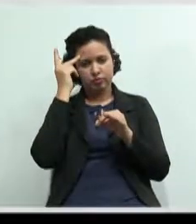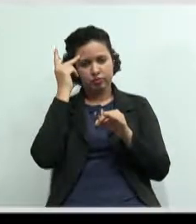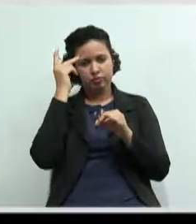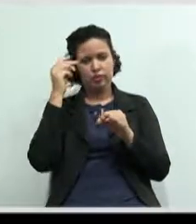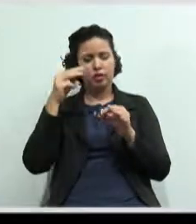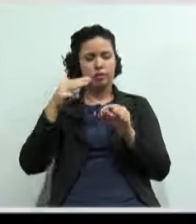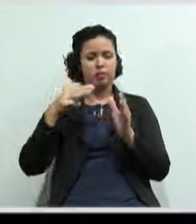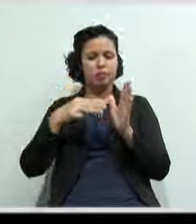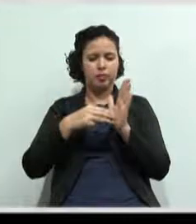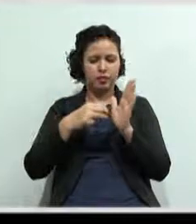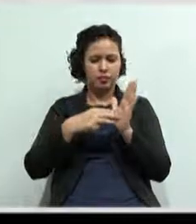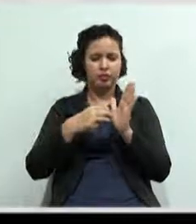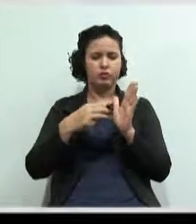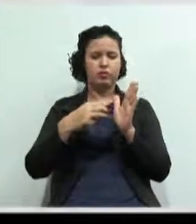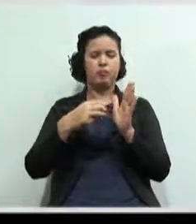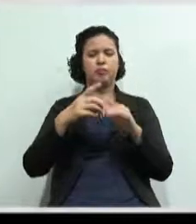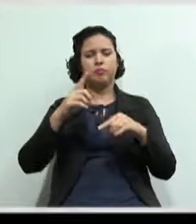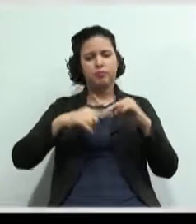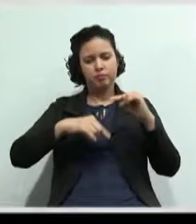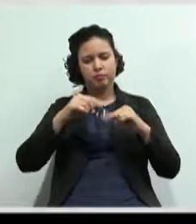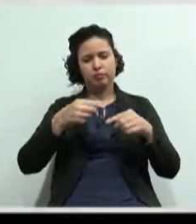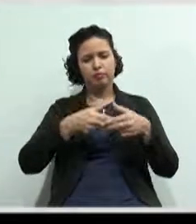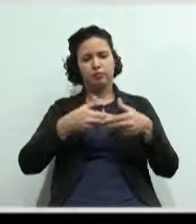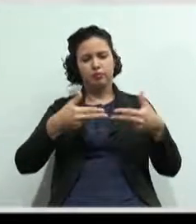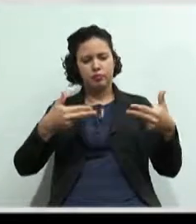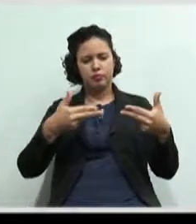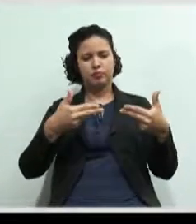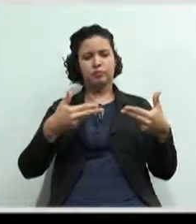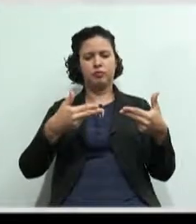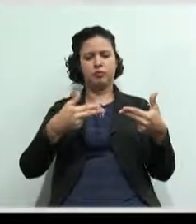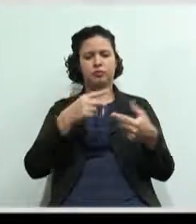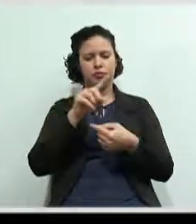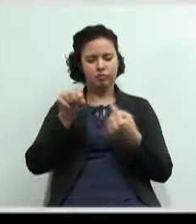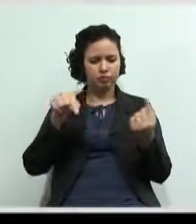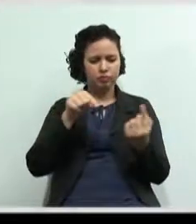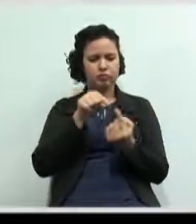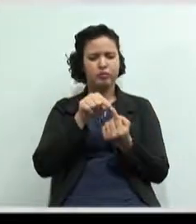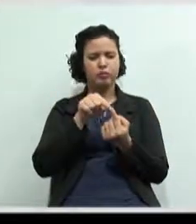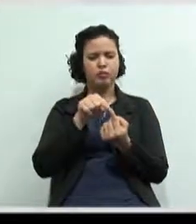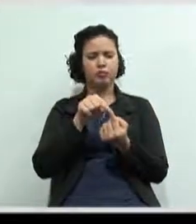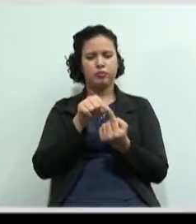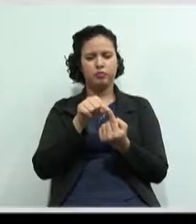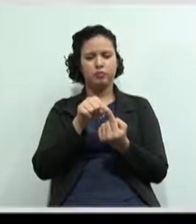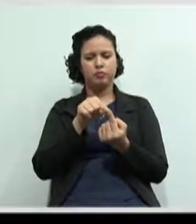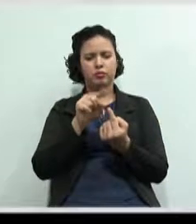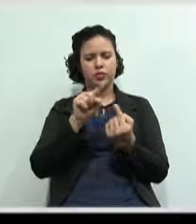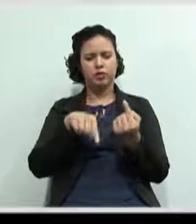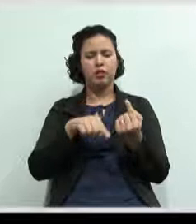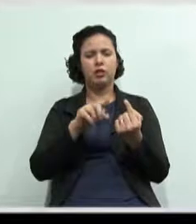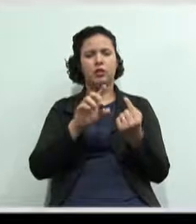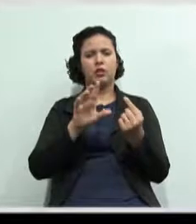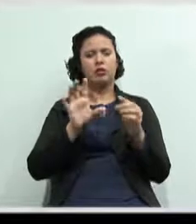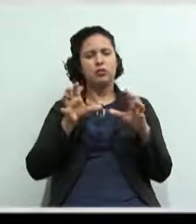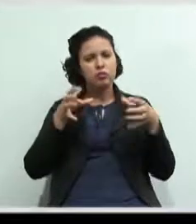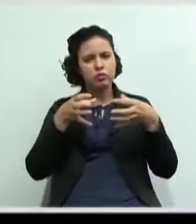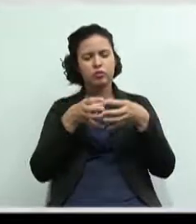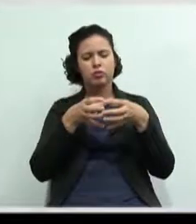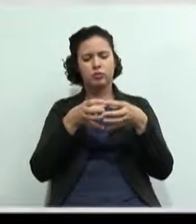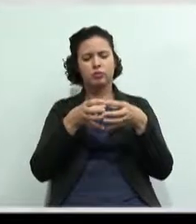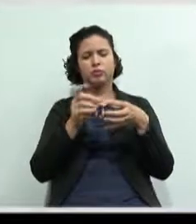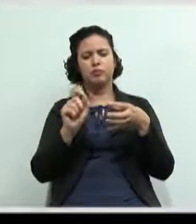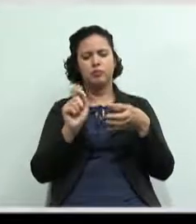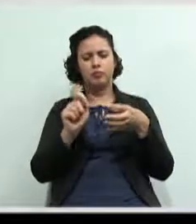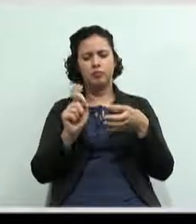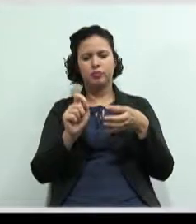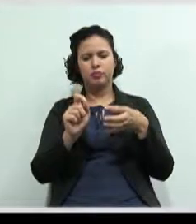e recursos materiais, projetado para um dado fim e, é claro, balizado por um conjunto de imperativos determinantes,